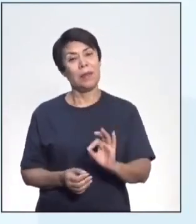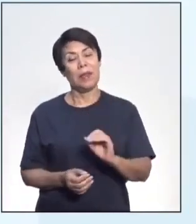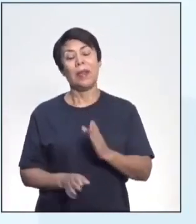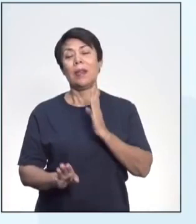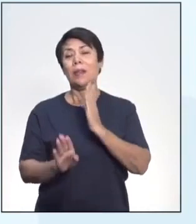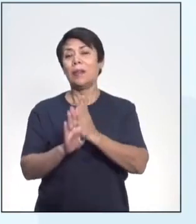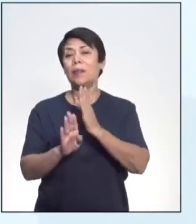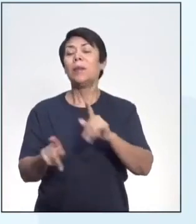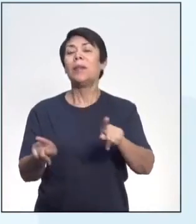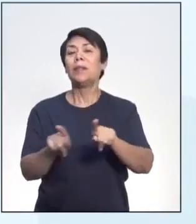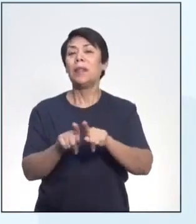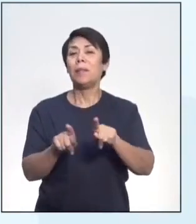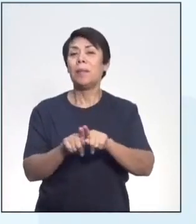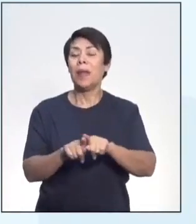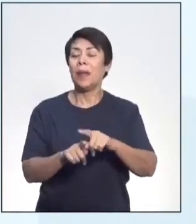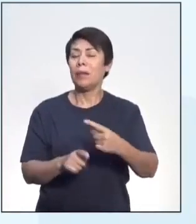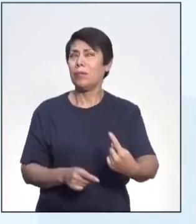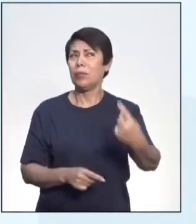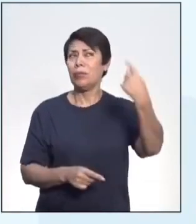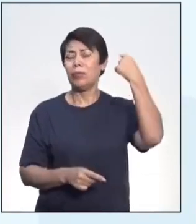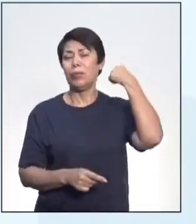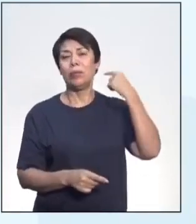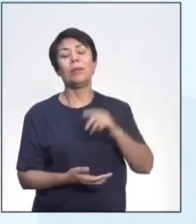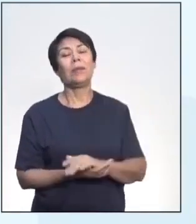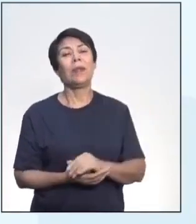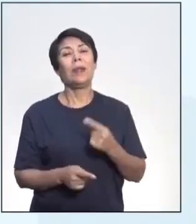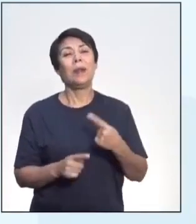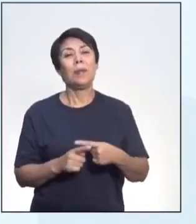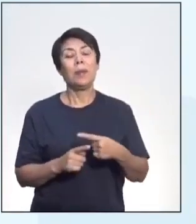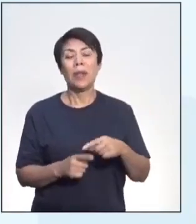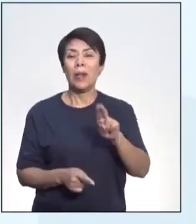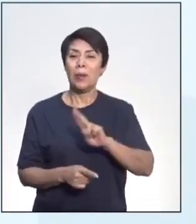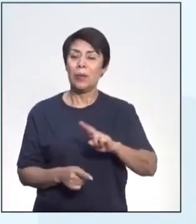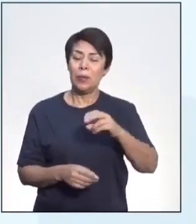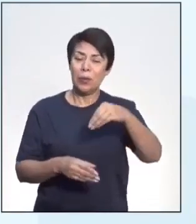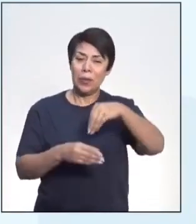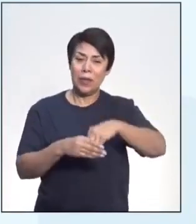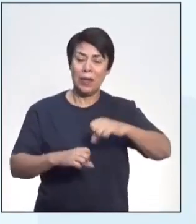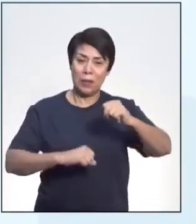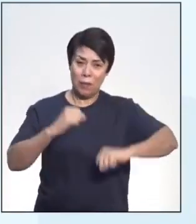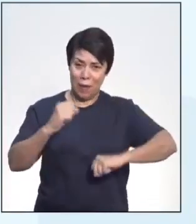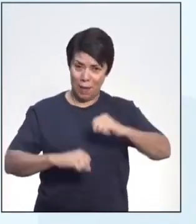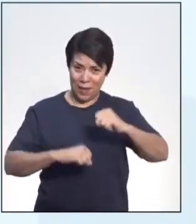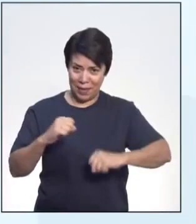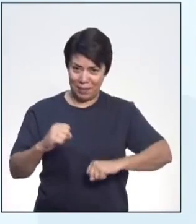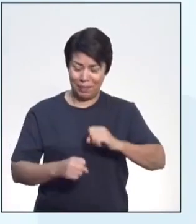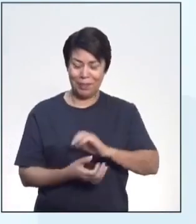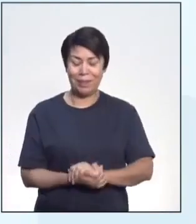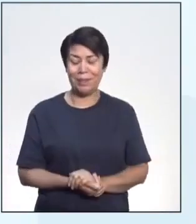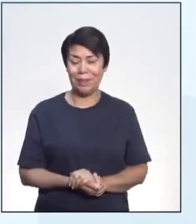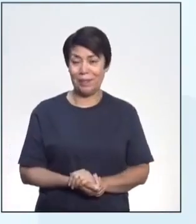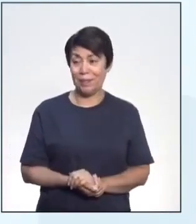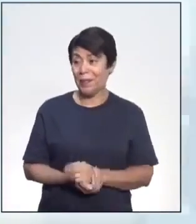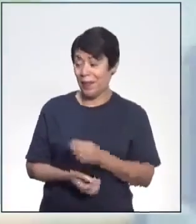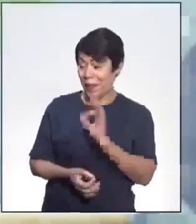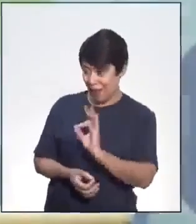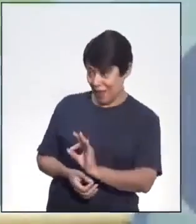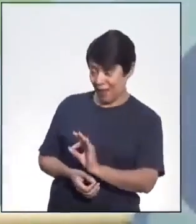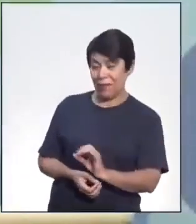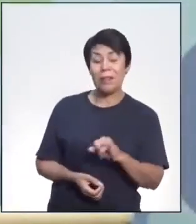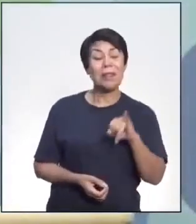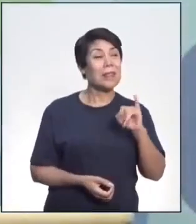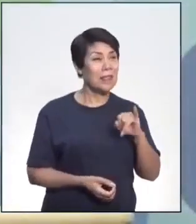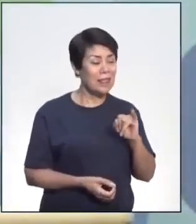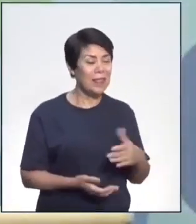isso também lá no passado, que é utilizado muito hoje nas indústrias. Perfeito, professora? Ótimo, eu acho que agora ficou bem